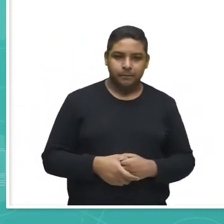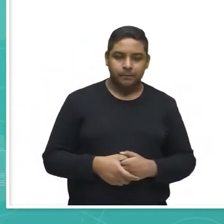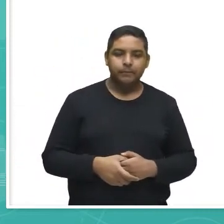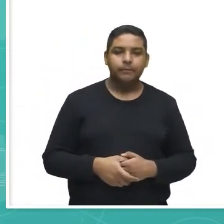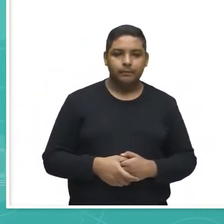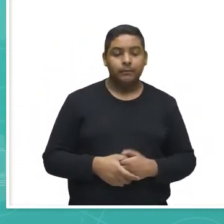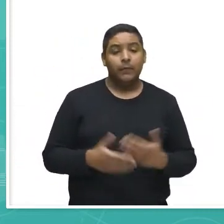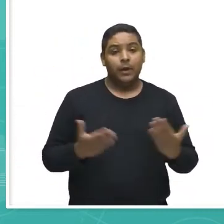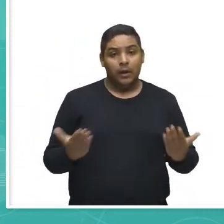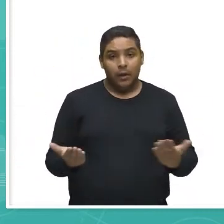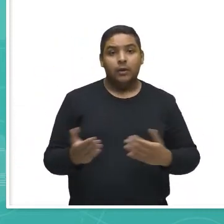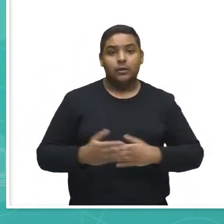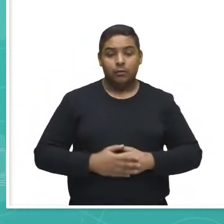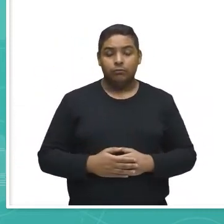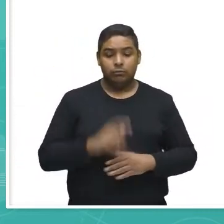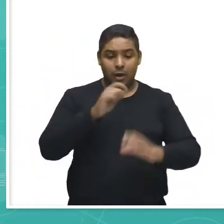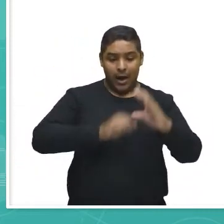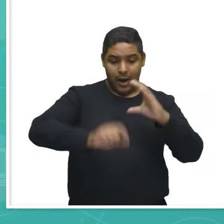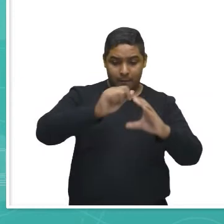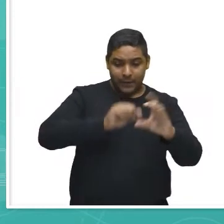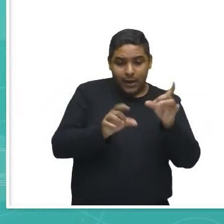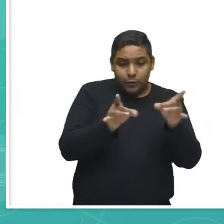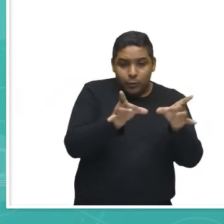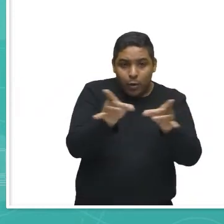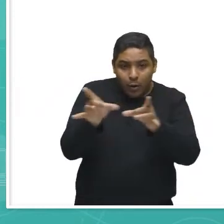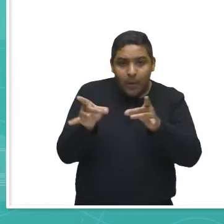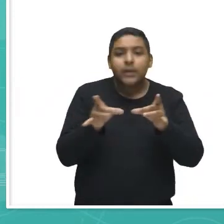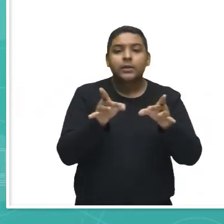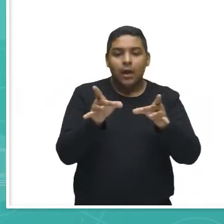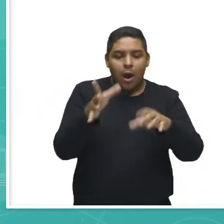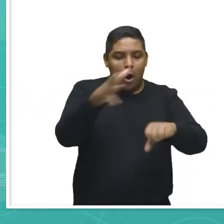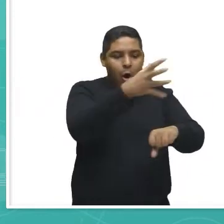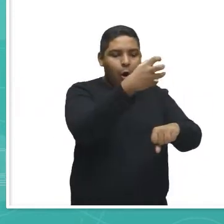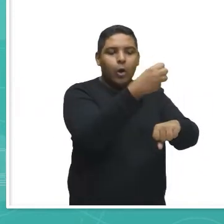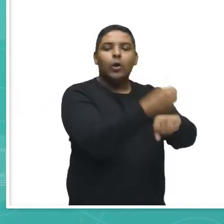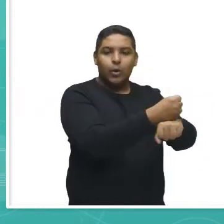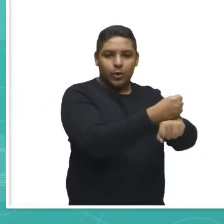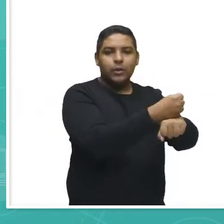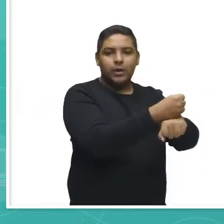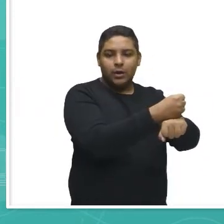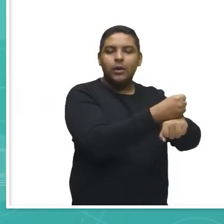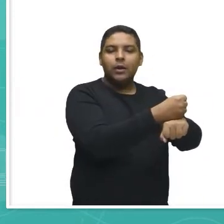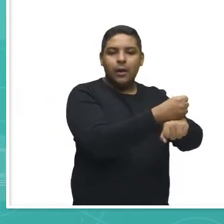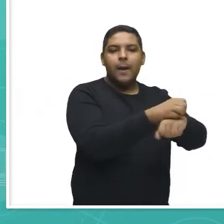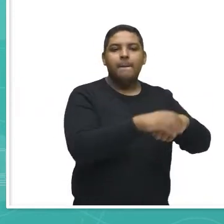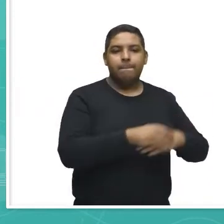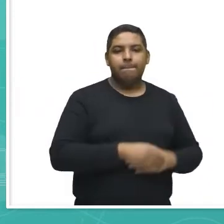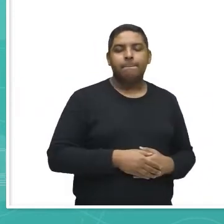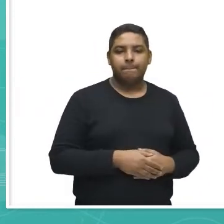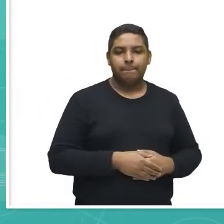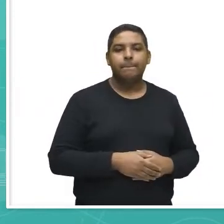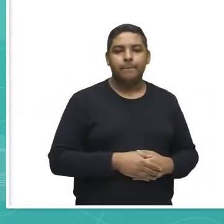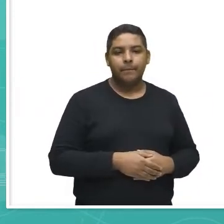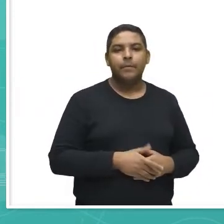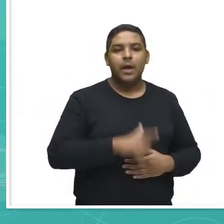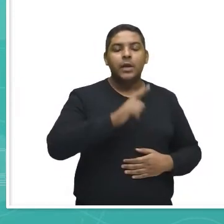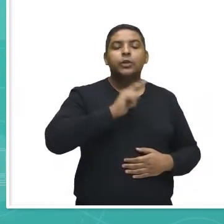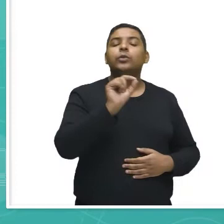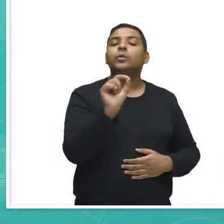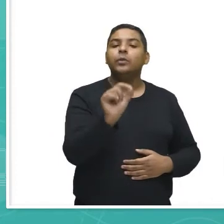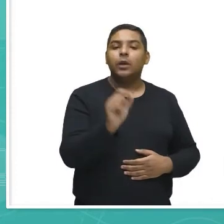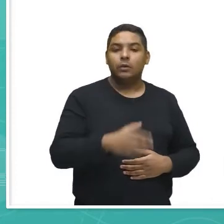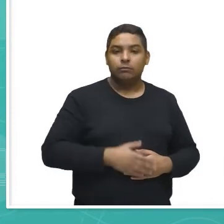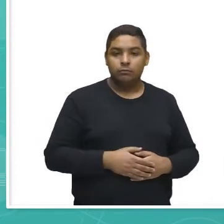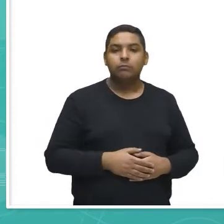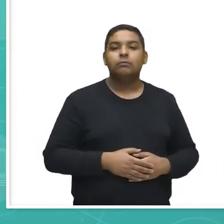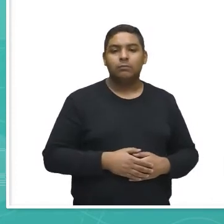nessa parte aí do capitalismo comercial, as colônias, elas também acabavam consumindo, né? No caso